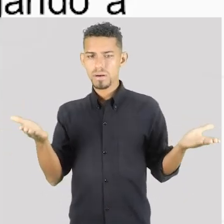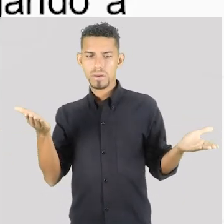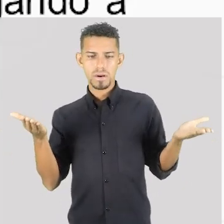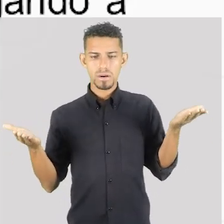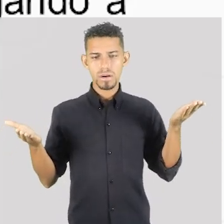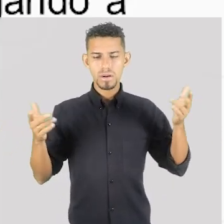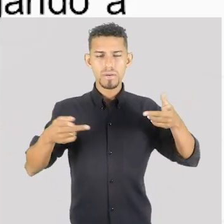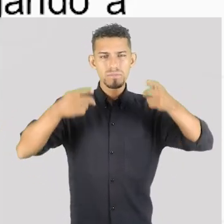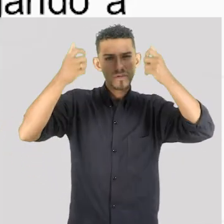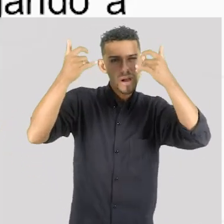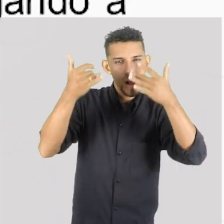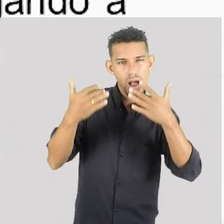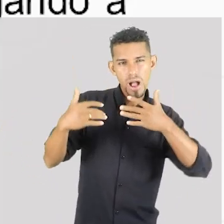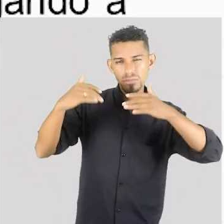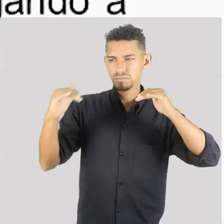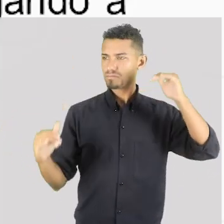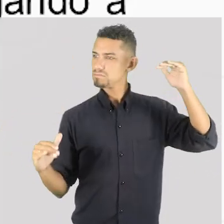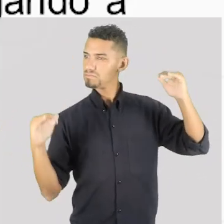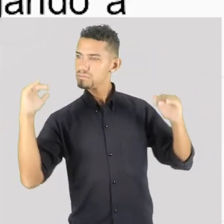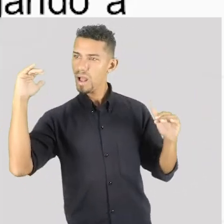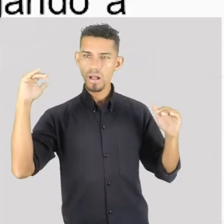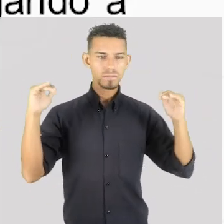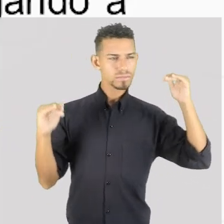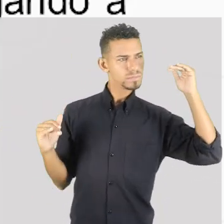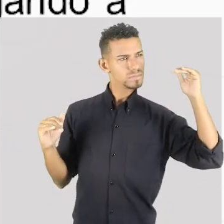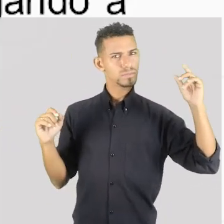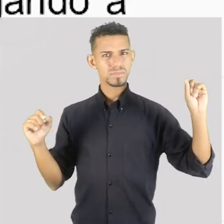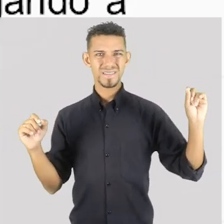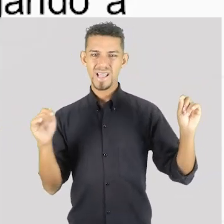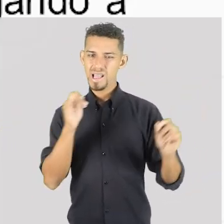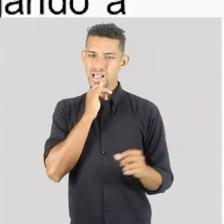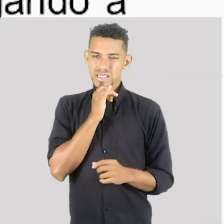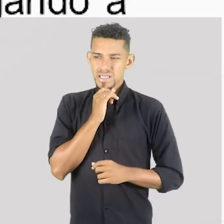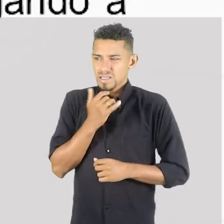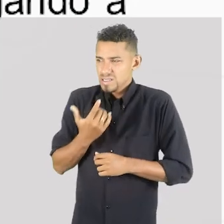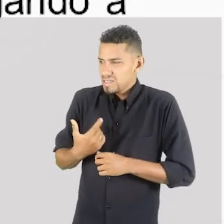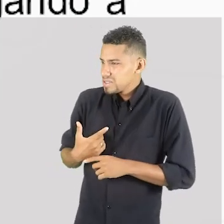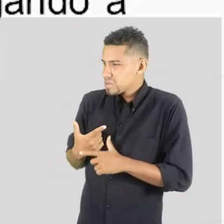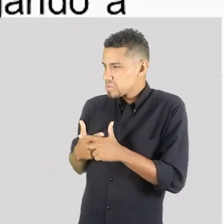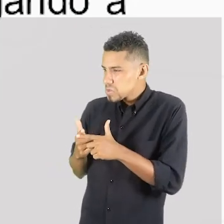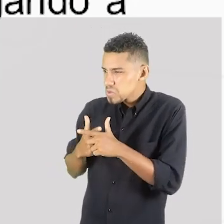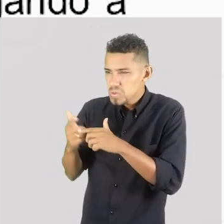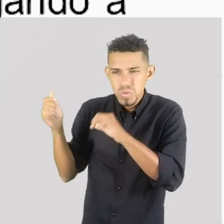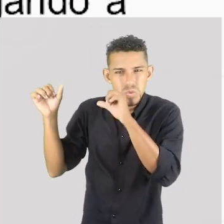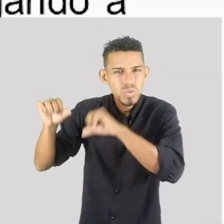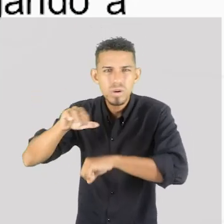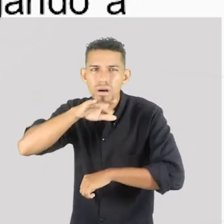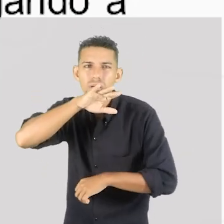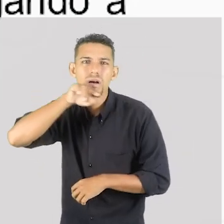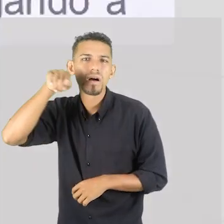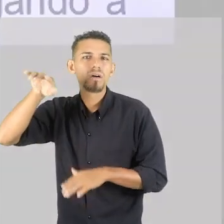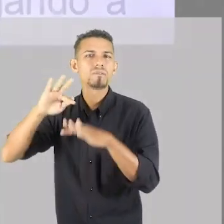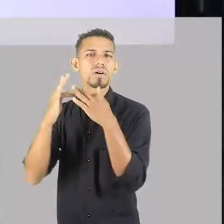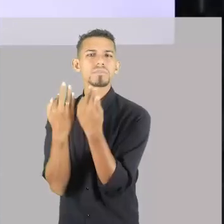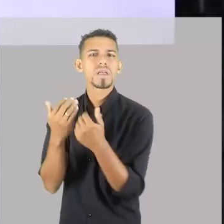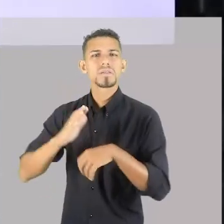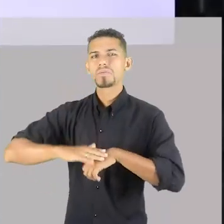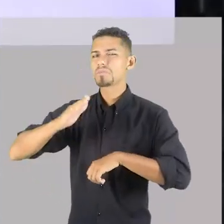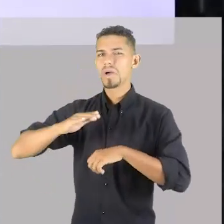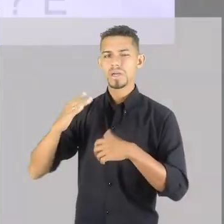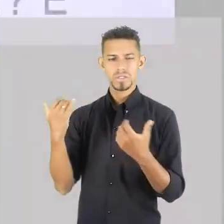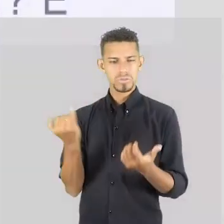bem alto, esmagando a hidra que envenena a família no mais sagrado santuário seu,